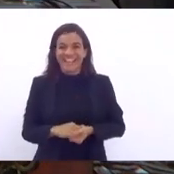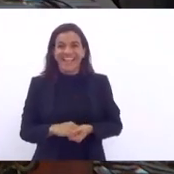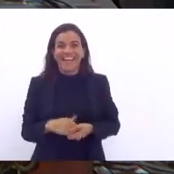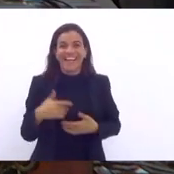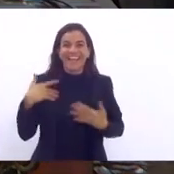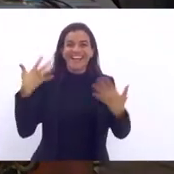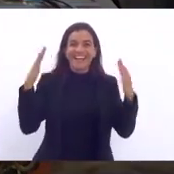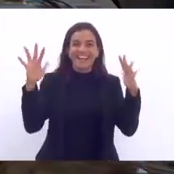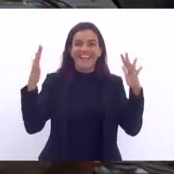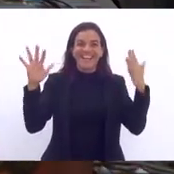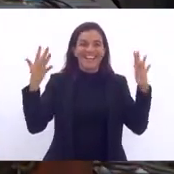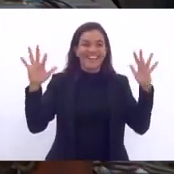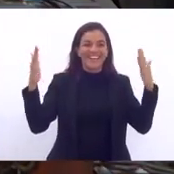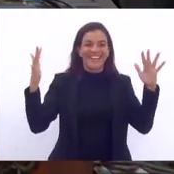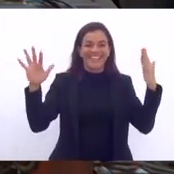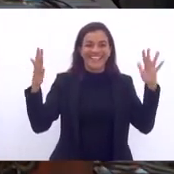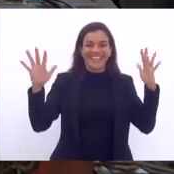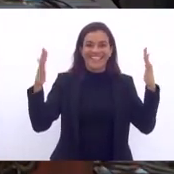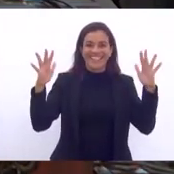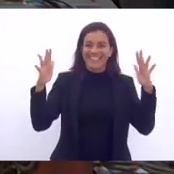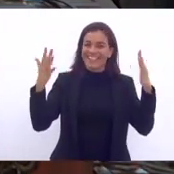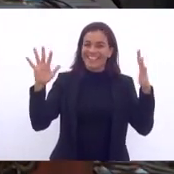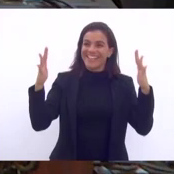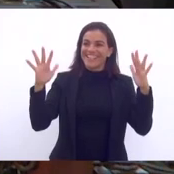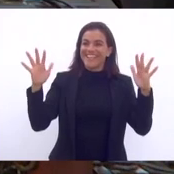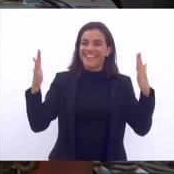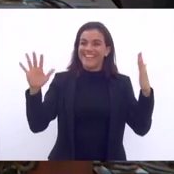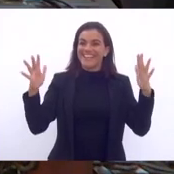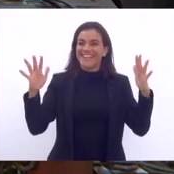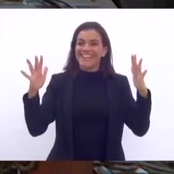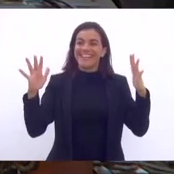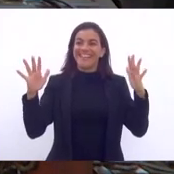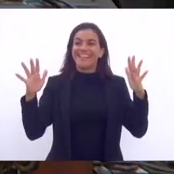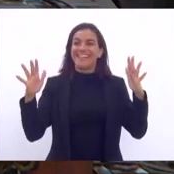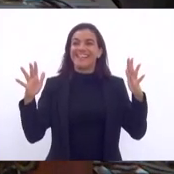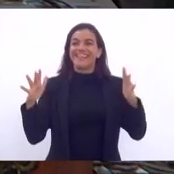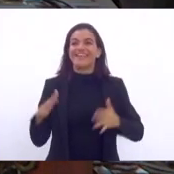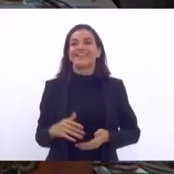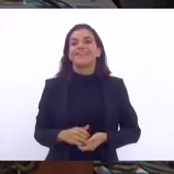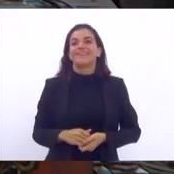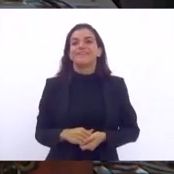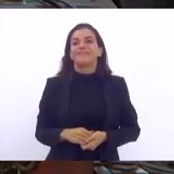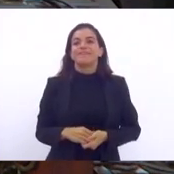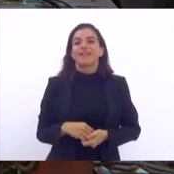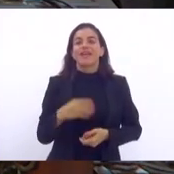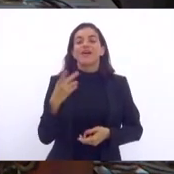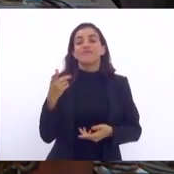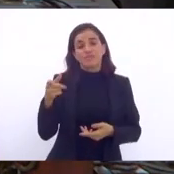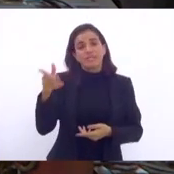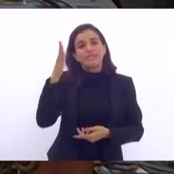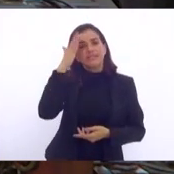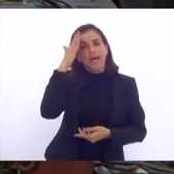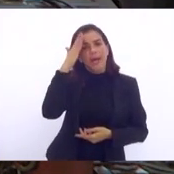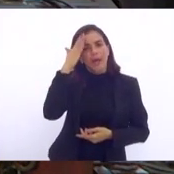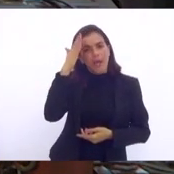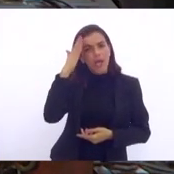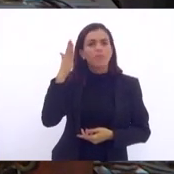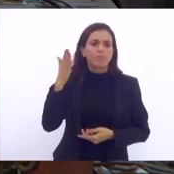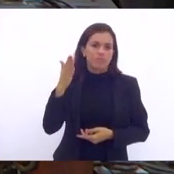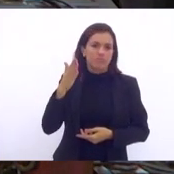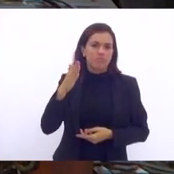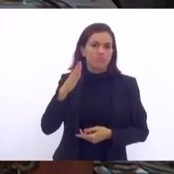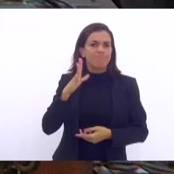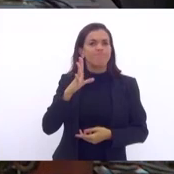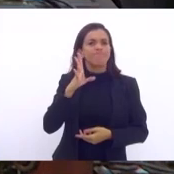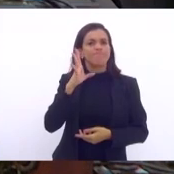adianta, às vezes, o nosso esforço, André, em bancar, como foi, você sabe, a posição de ir até o final com a palavra que eu lhe dei de